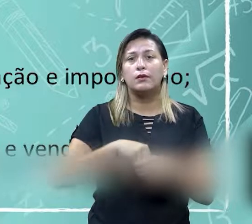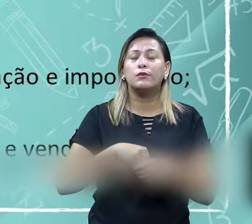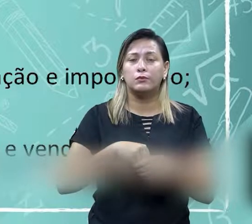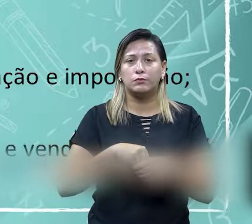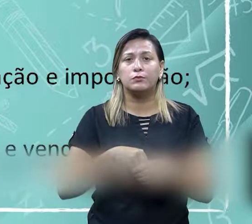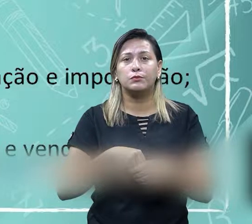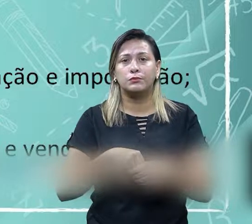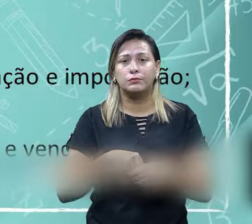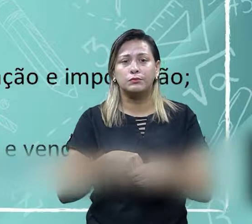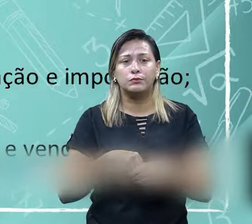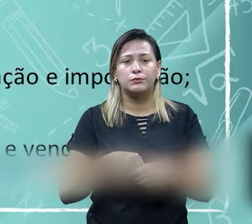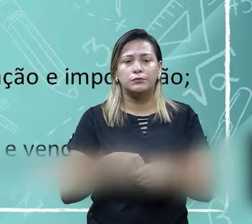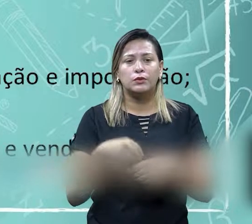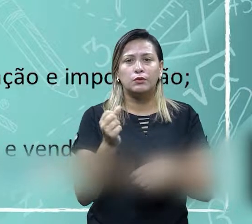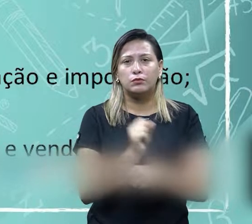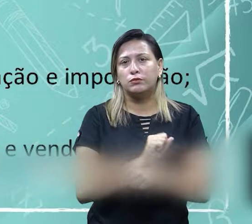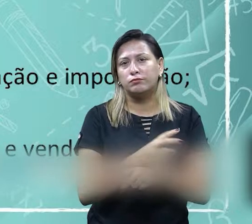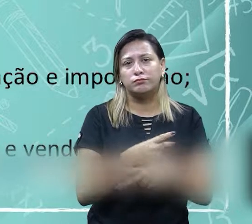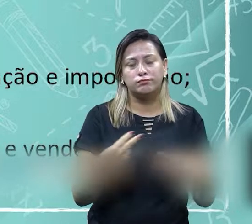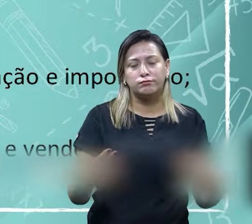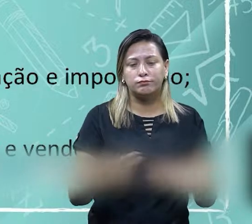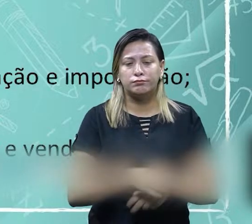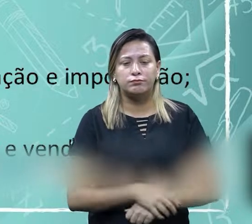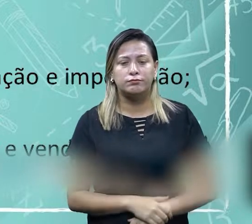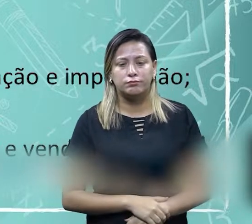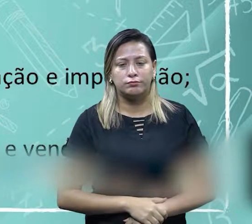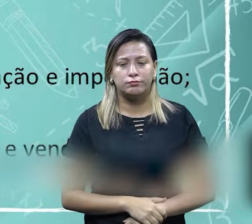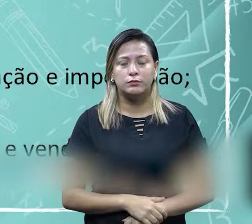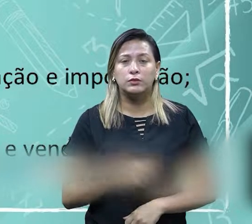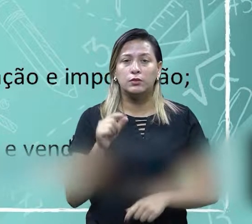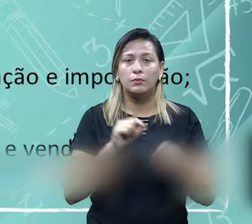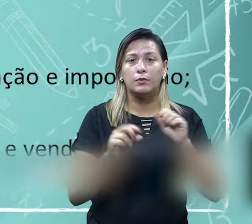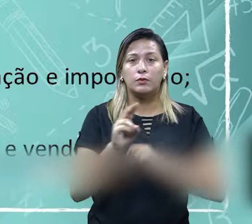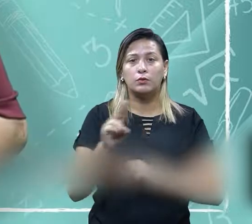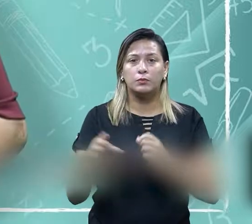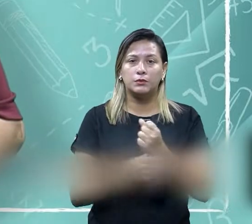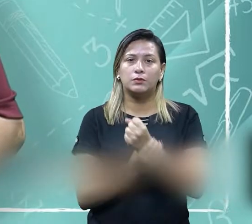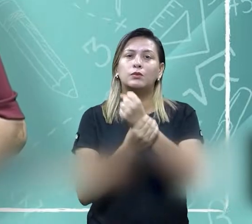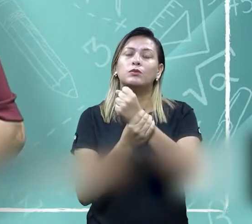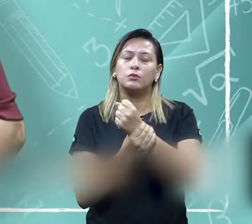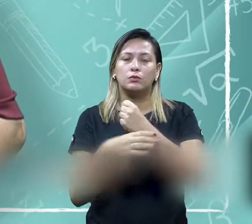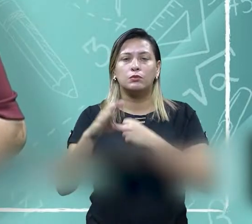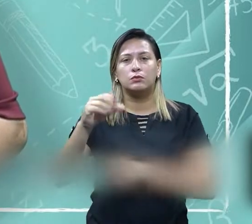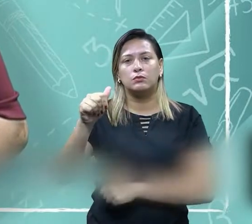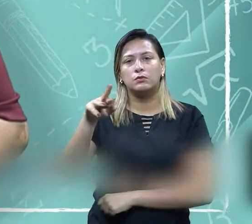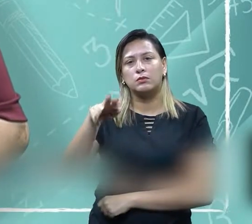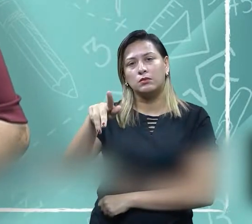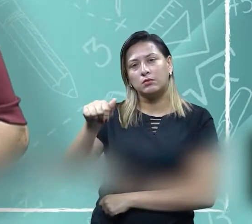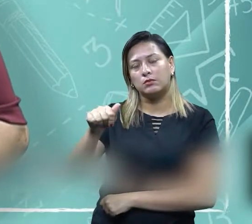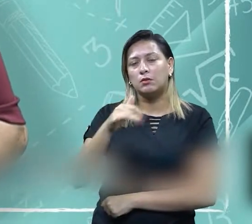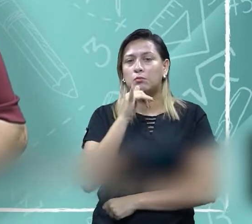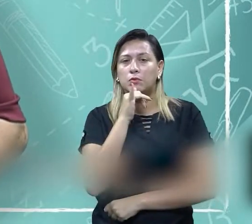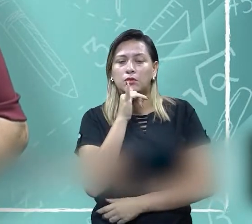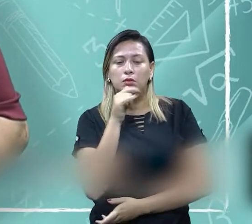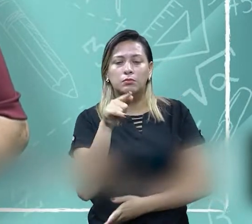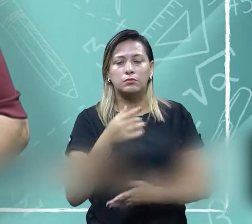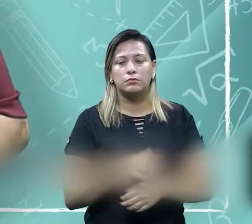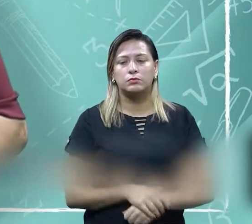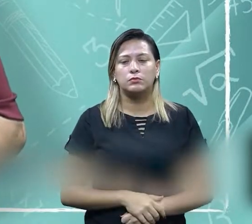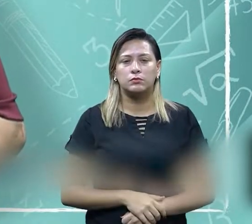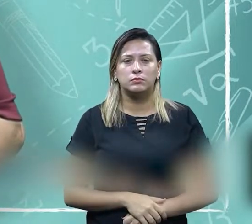Então, essa taxa nós chamamos de seguro de carga, tá bom? Então, vamos supor que você está